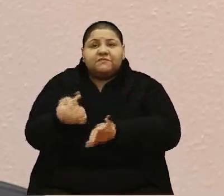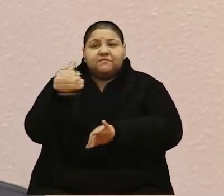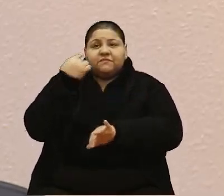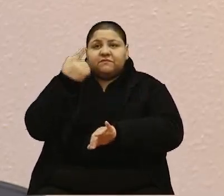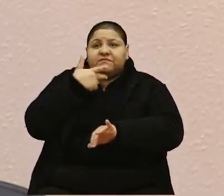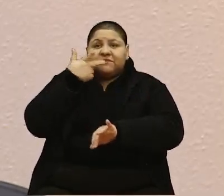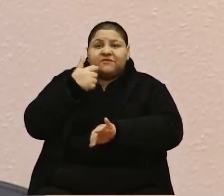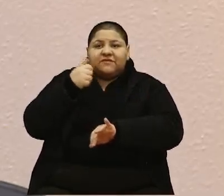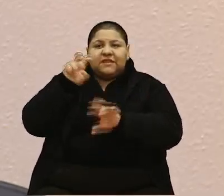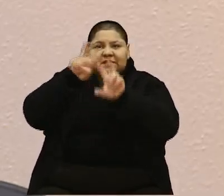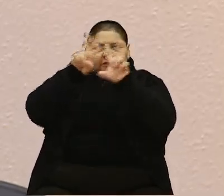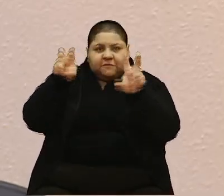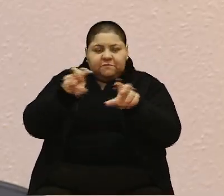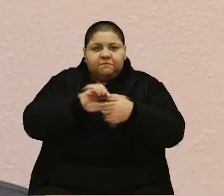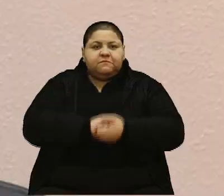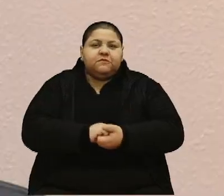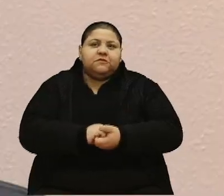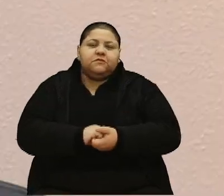esse assunto.